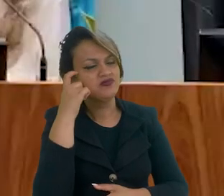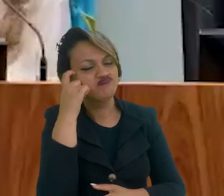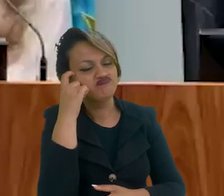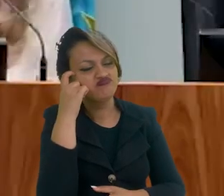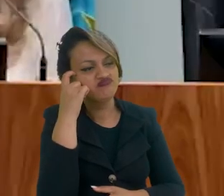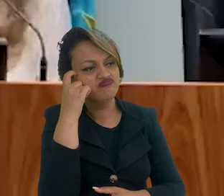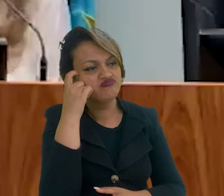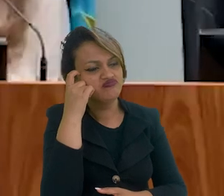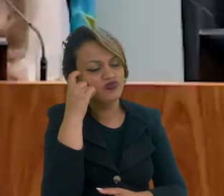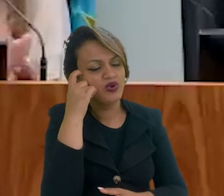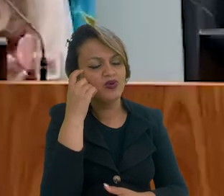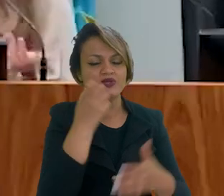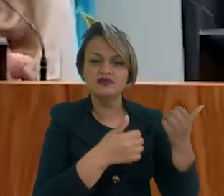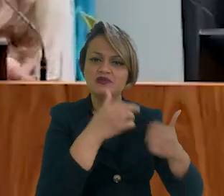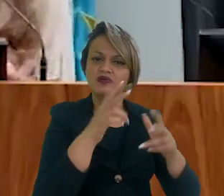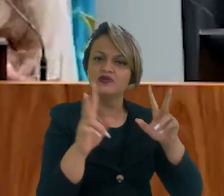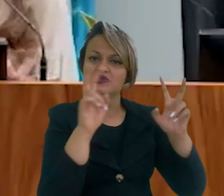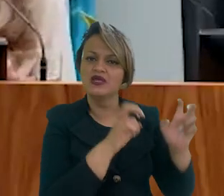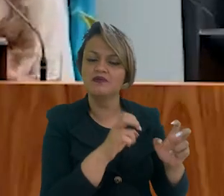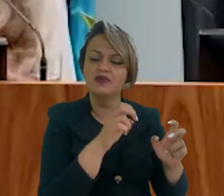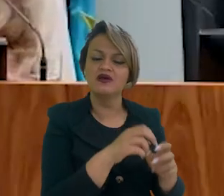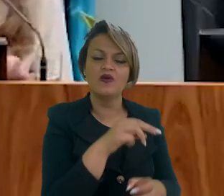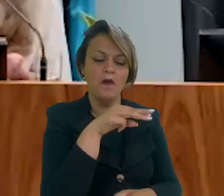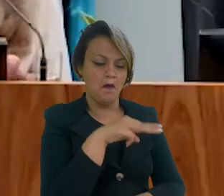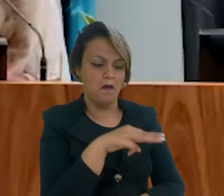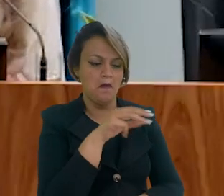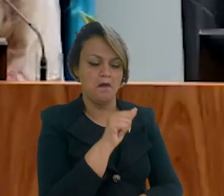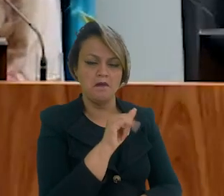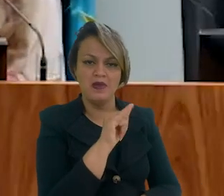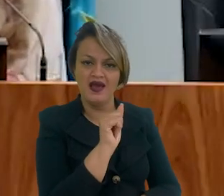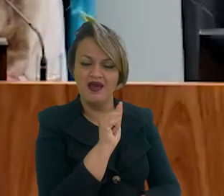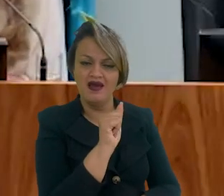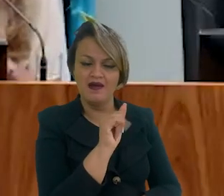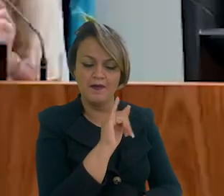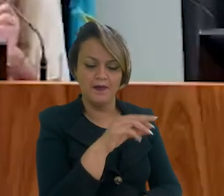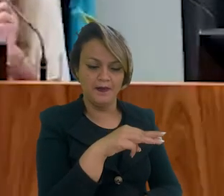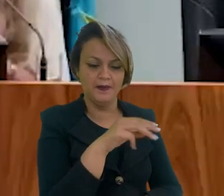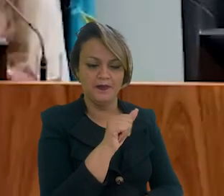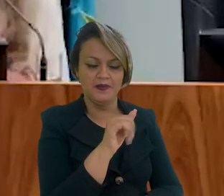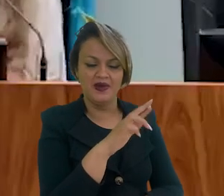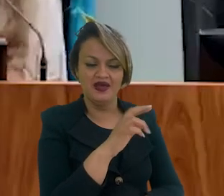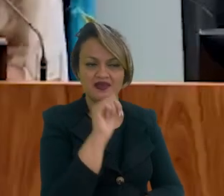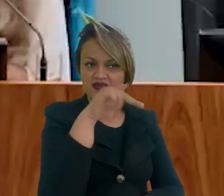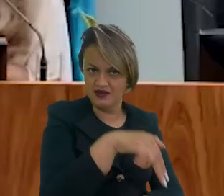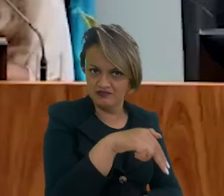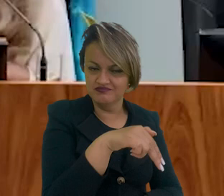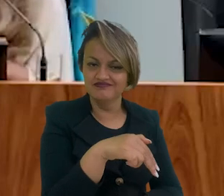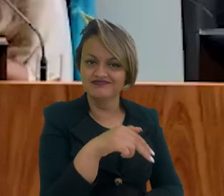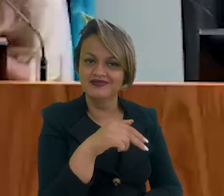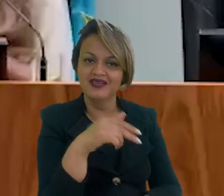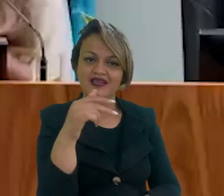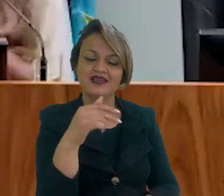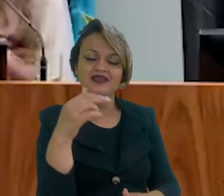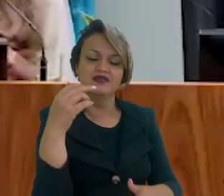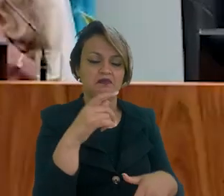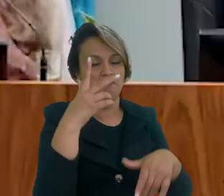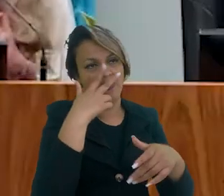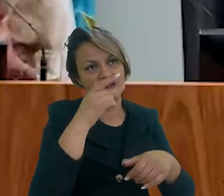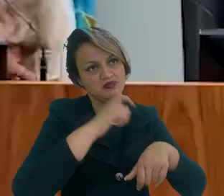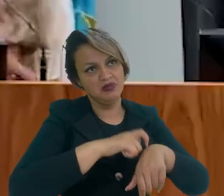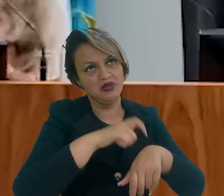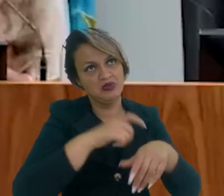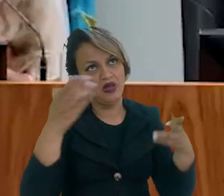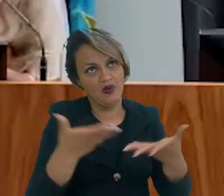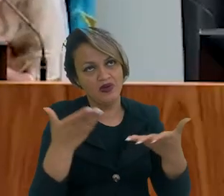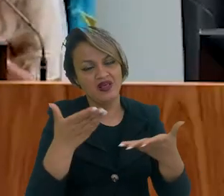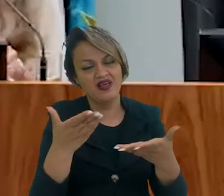a pergunta né e fazendo aí lá na questão da turma herança porque na verdade